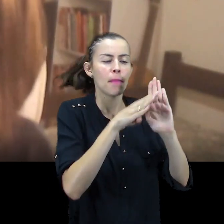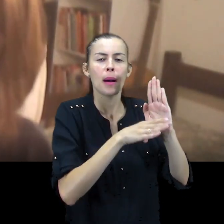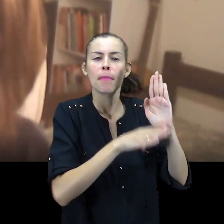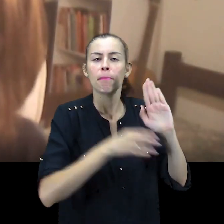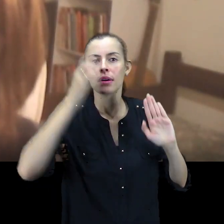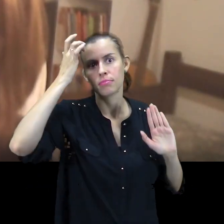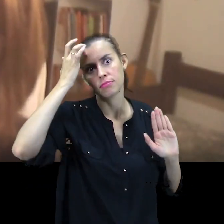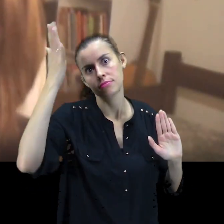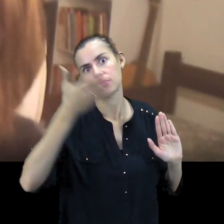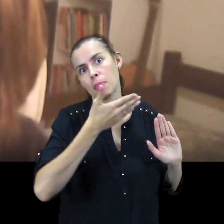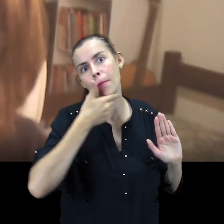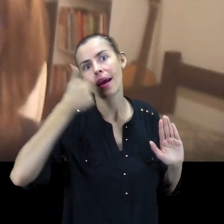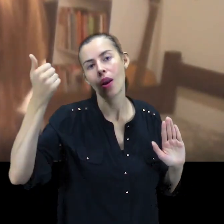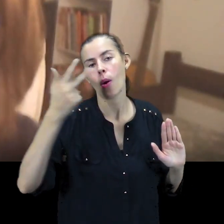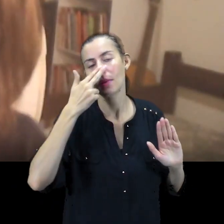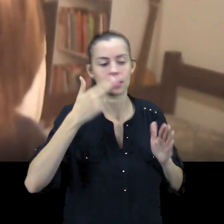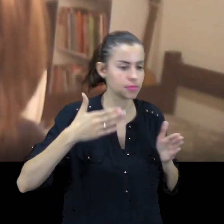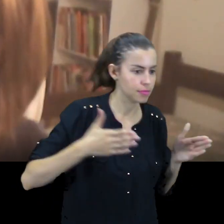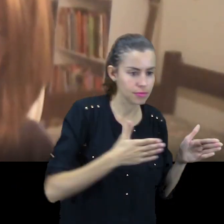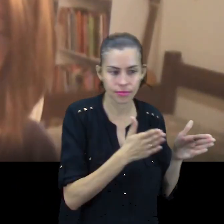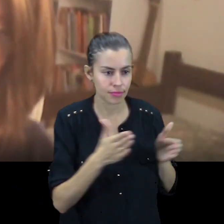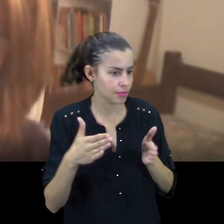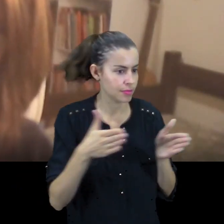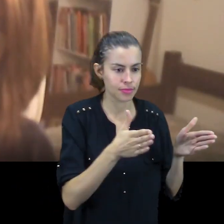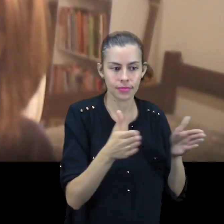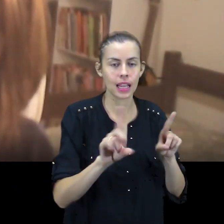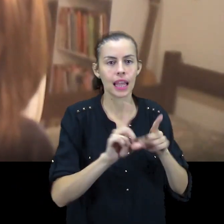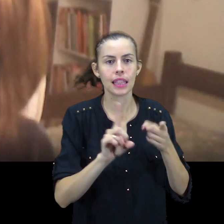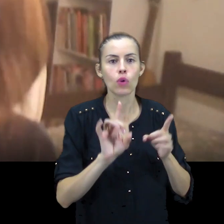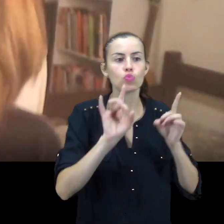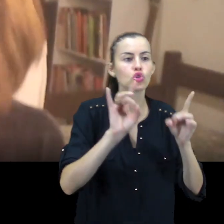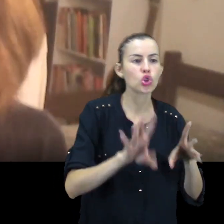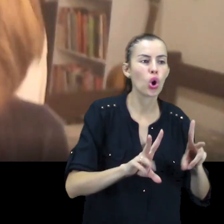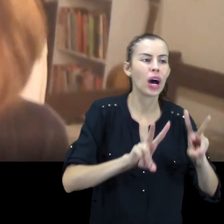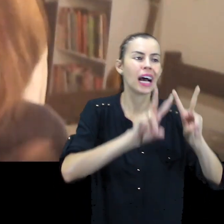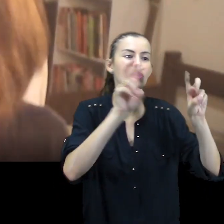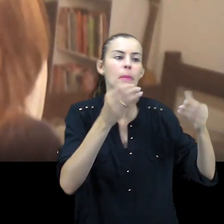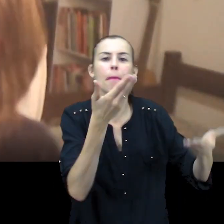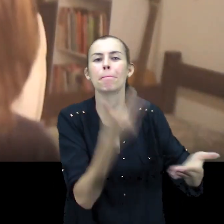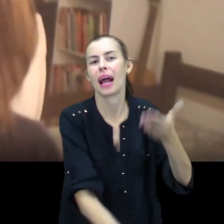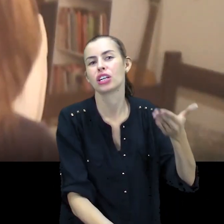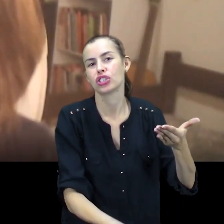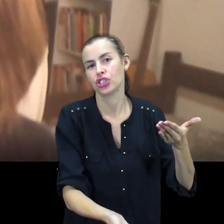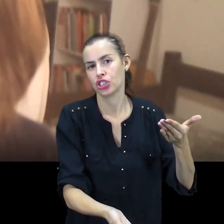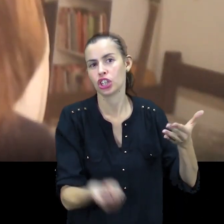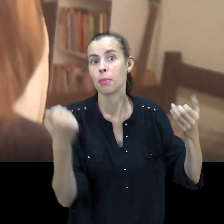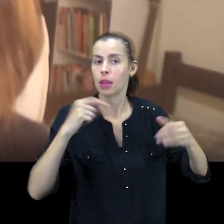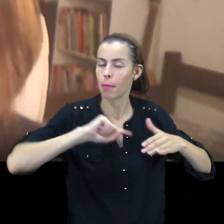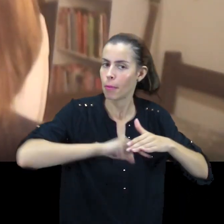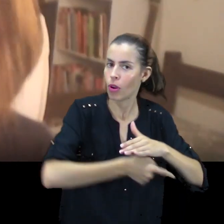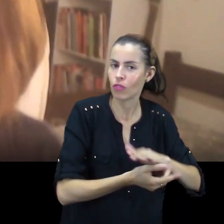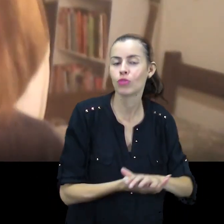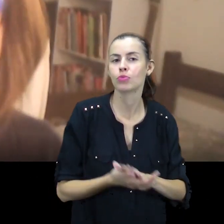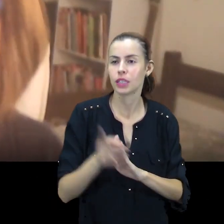te ouvindo, né, como isso faz sentido para mim, como é, de fato, uma grande